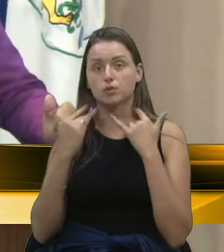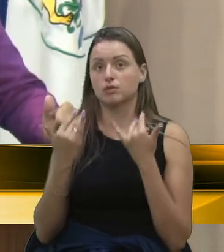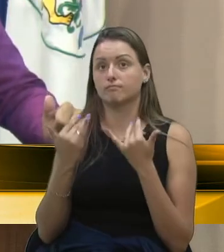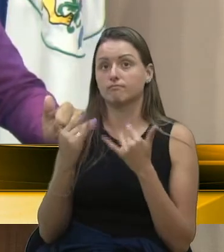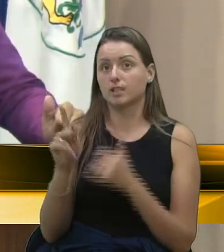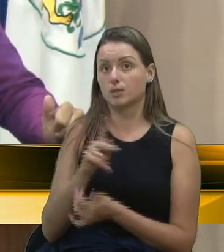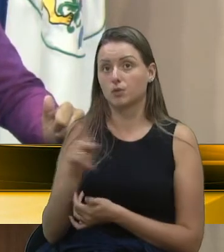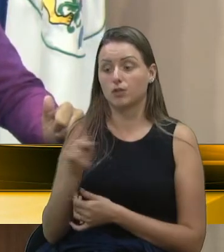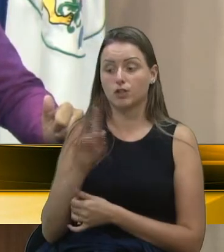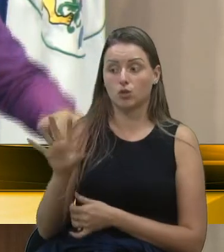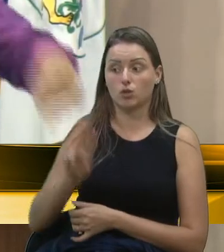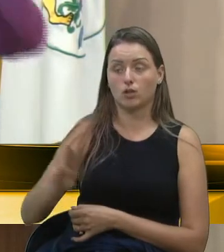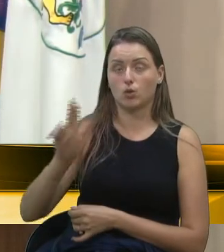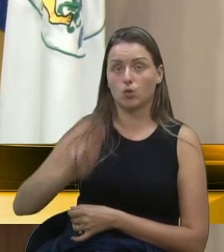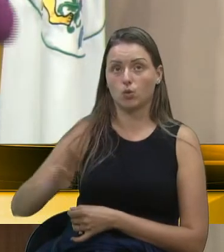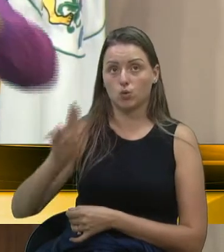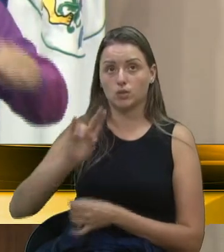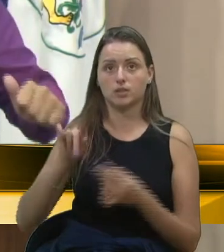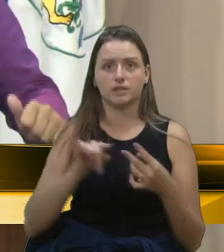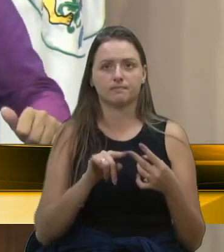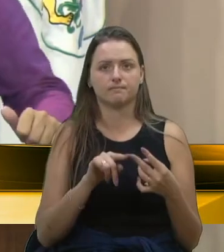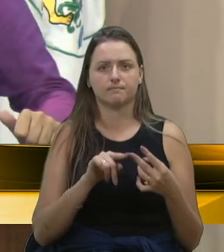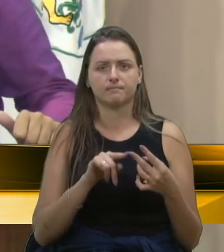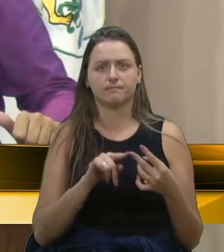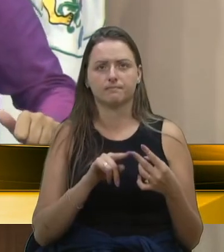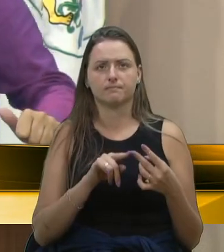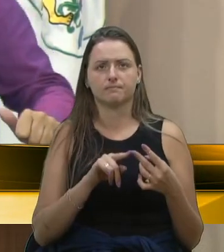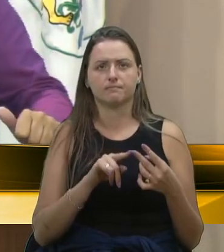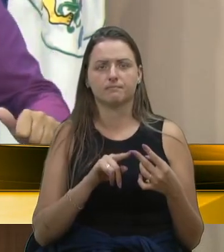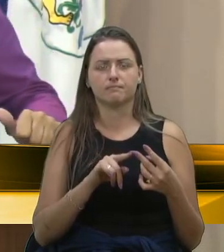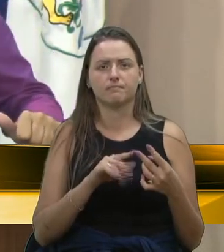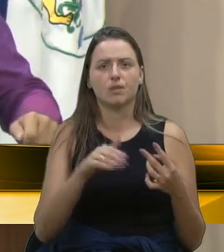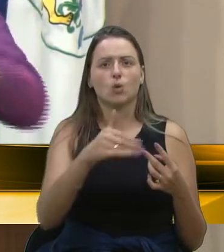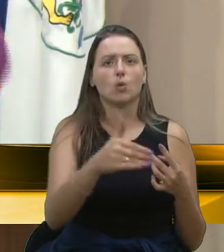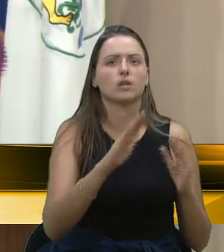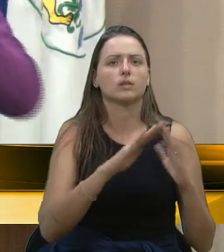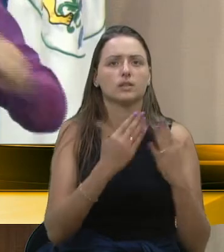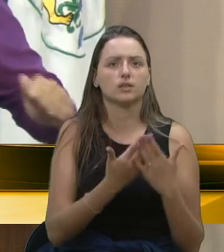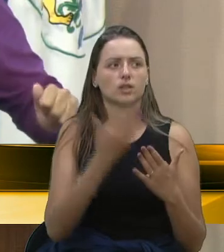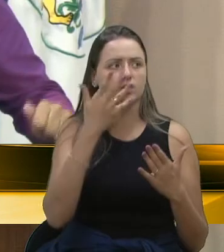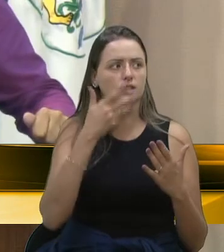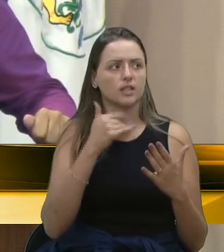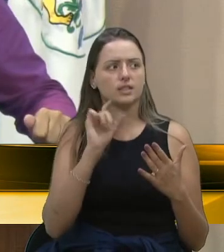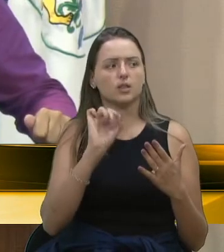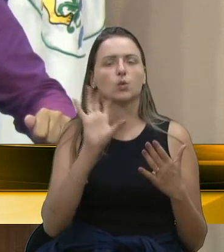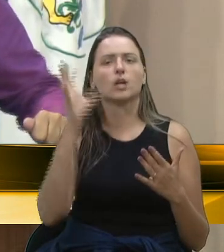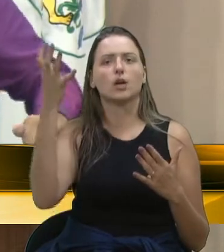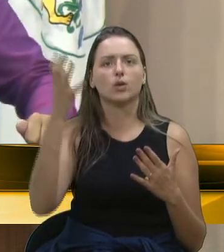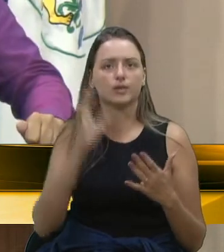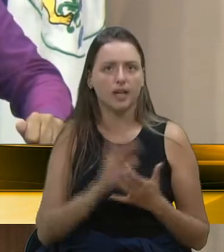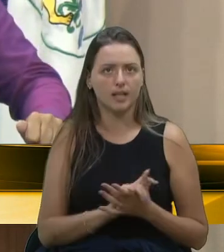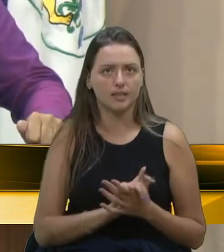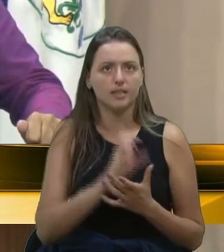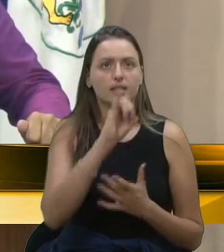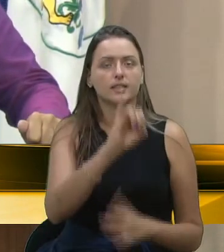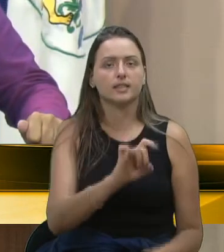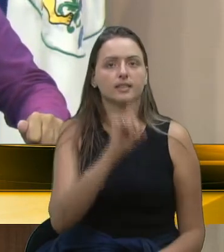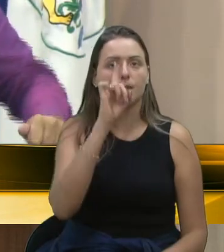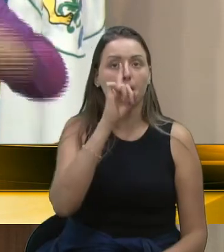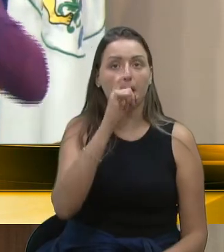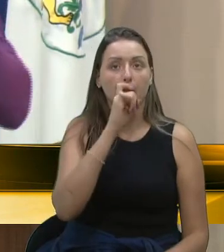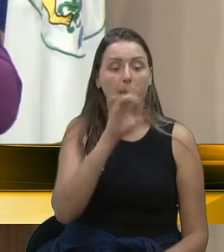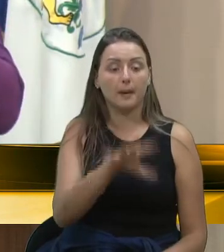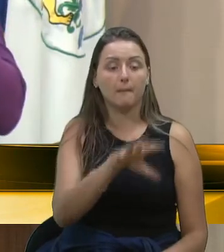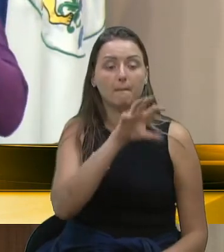trabalhar. Quando uma criança tem febre numa escola de educação infantil, o que acontece? Se o pai vem buscar a